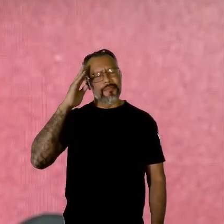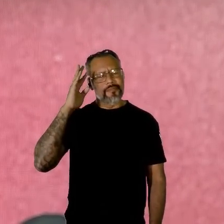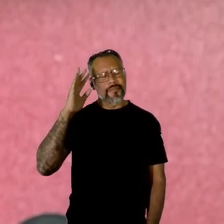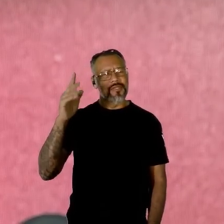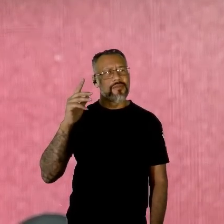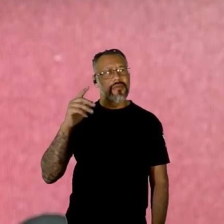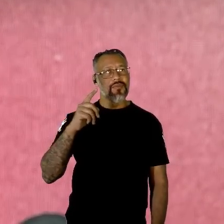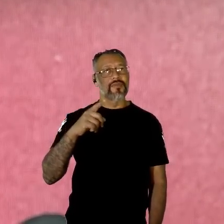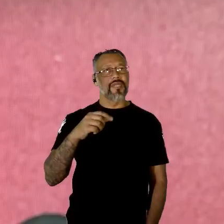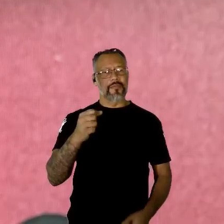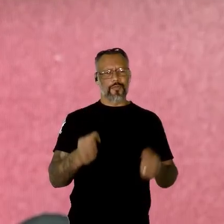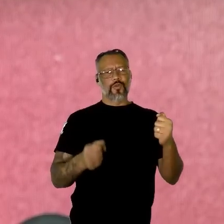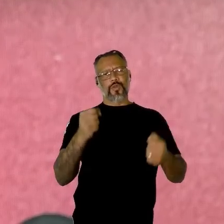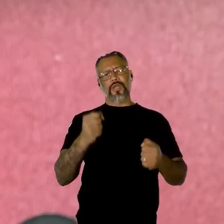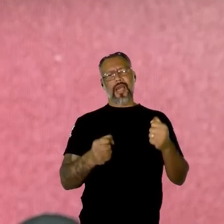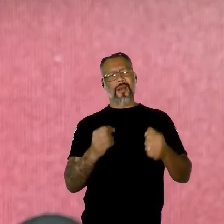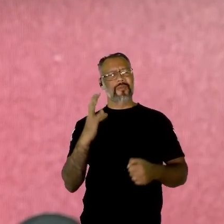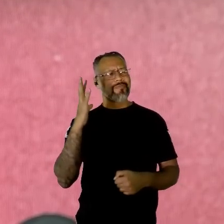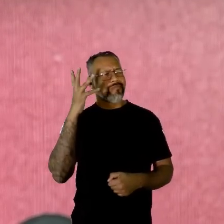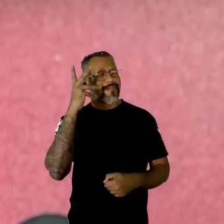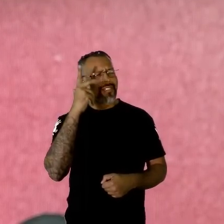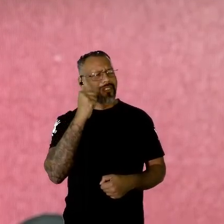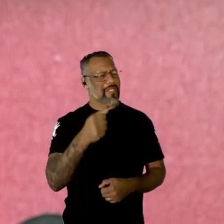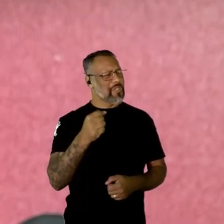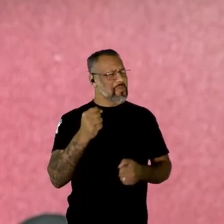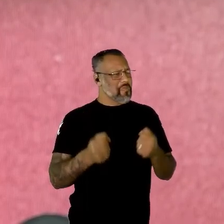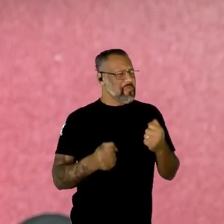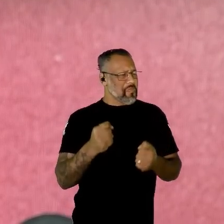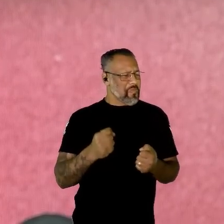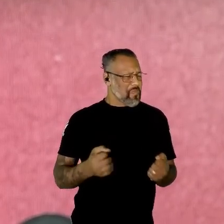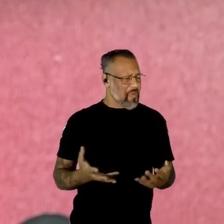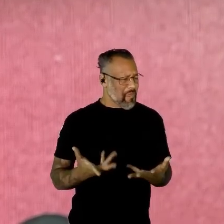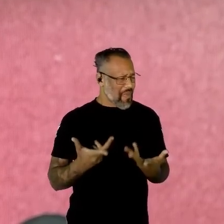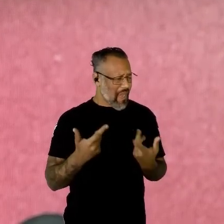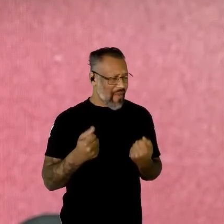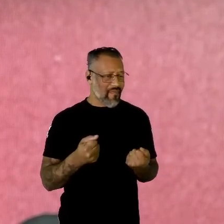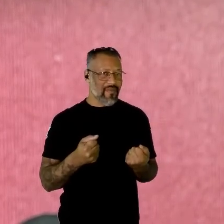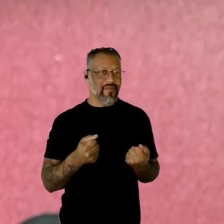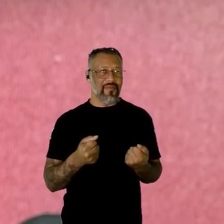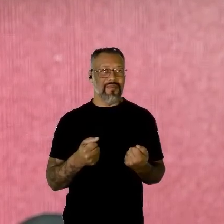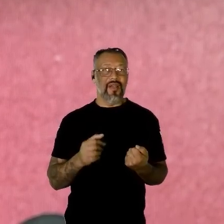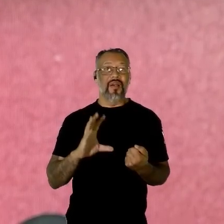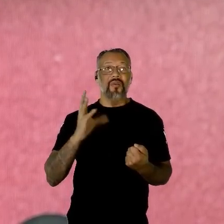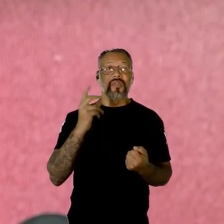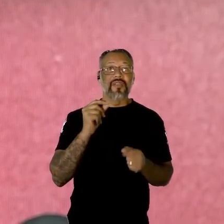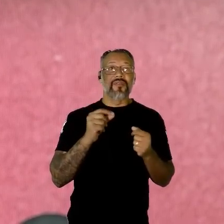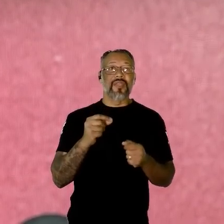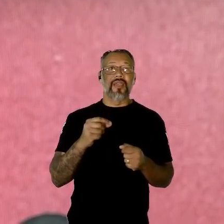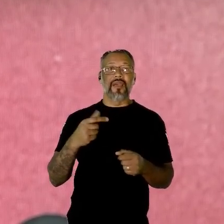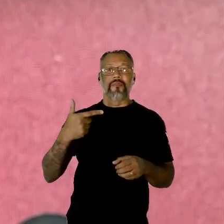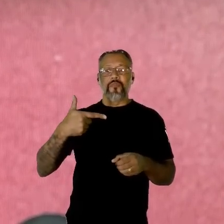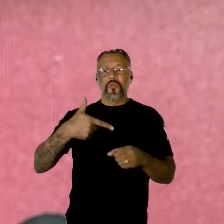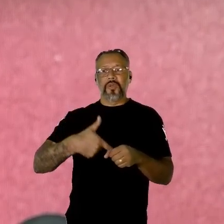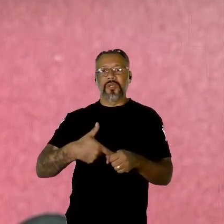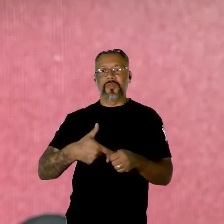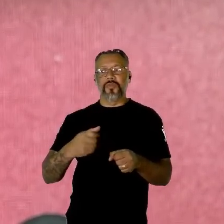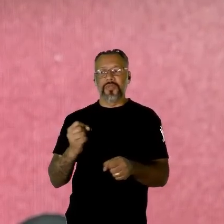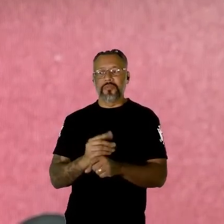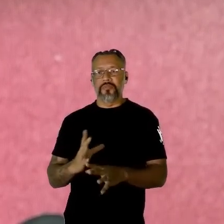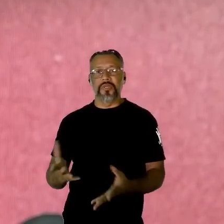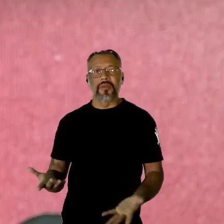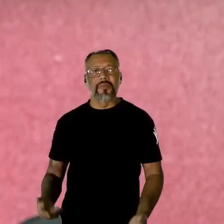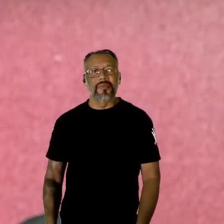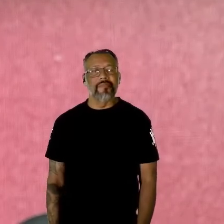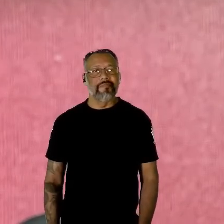você segue aquele carro bonitão da concessionária e de repente tá lá parado na Radial Leste com